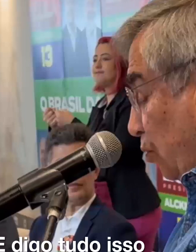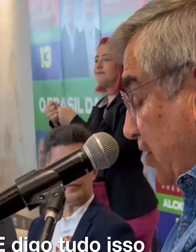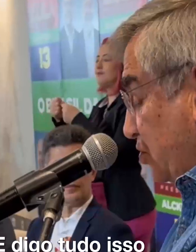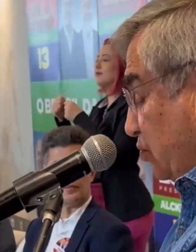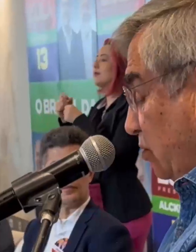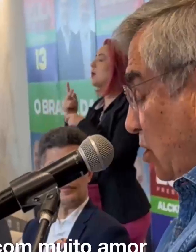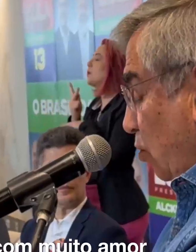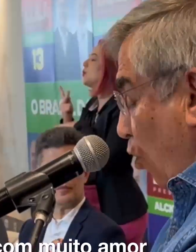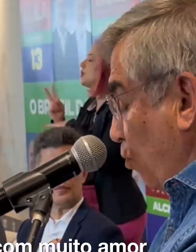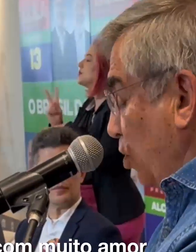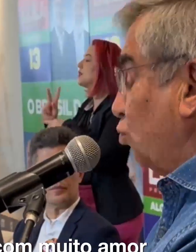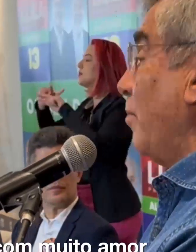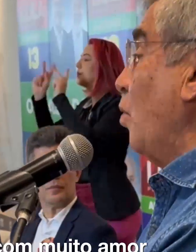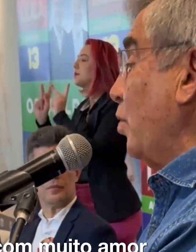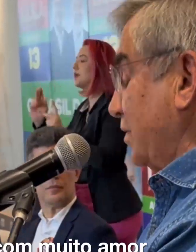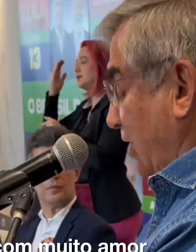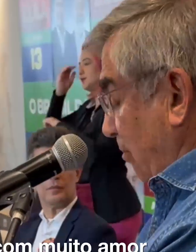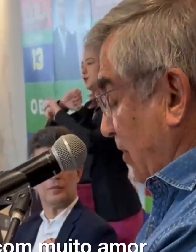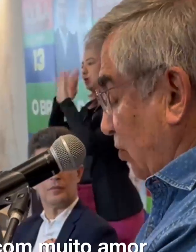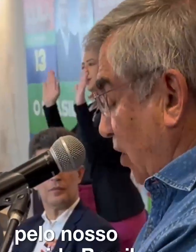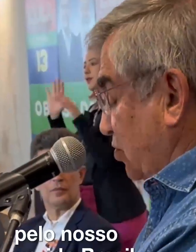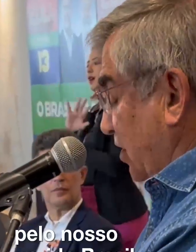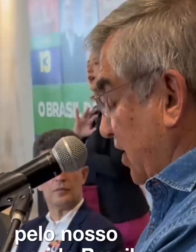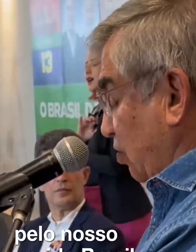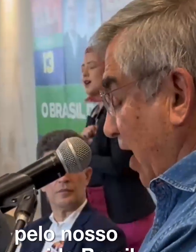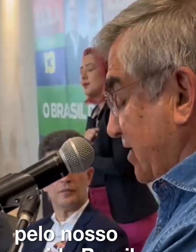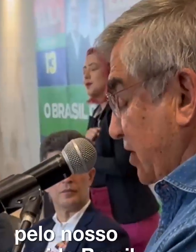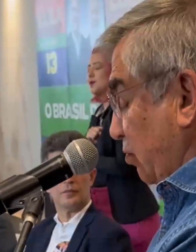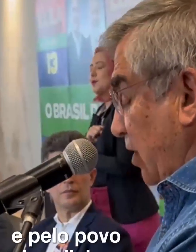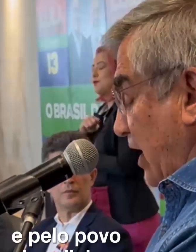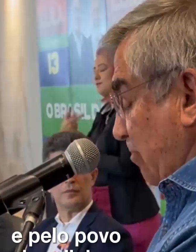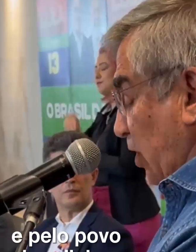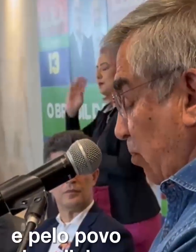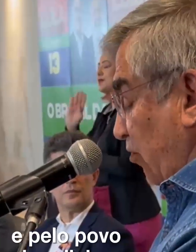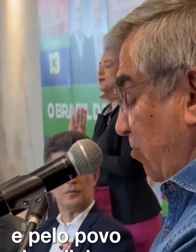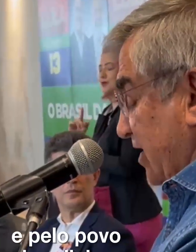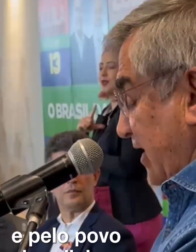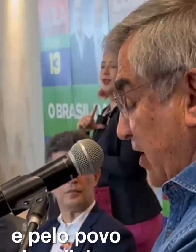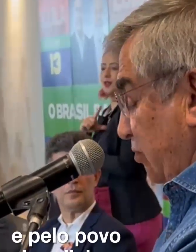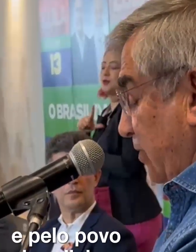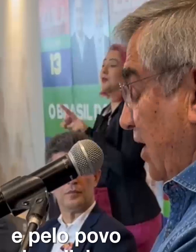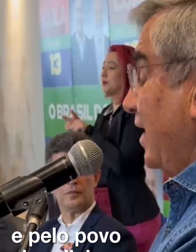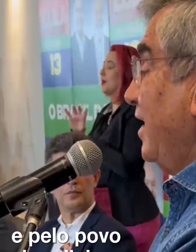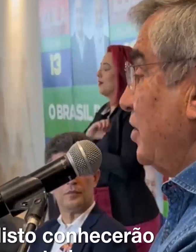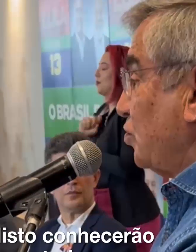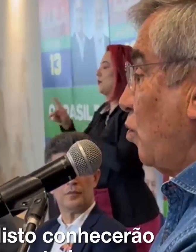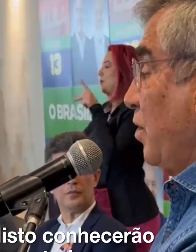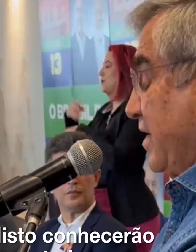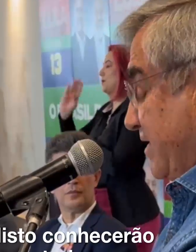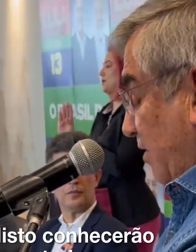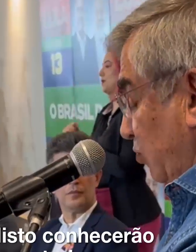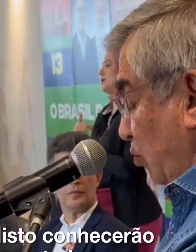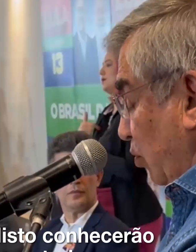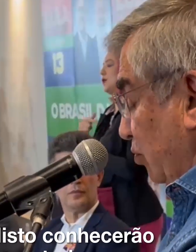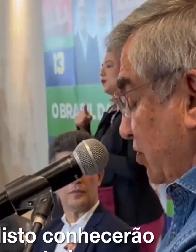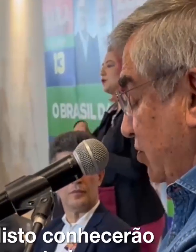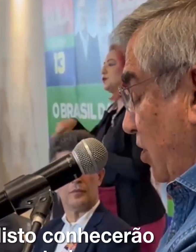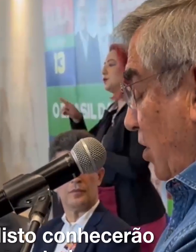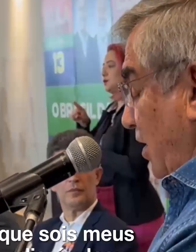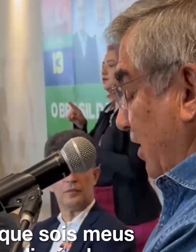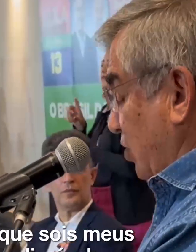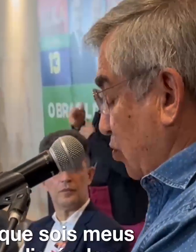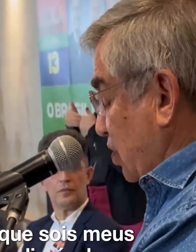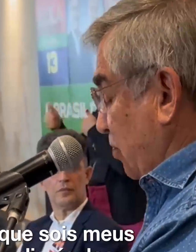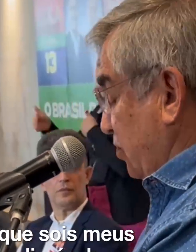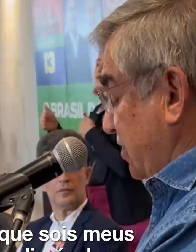digo tudo isso com muito amor pelo nosso querido Brasil e pelo povo brasileiro nisto conhecerão todos